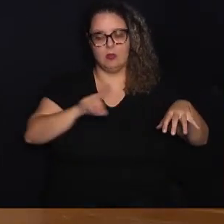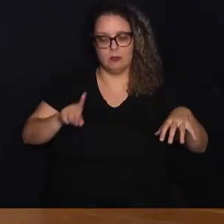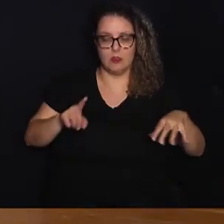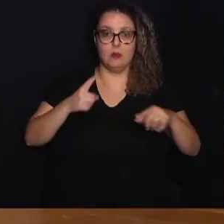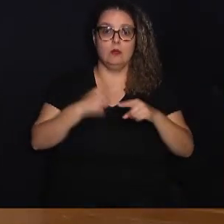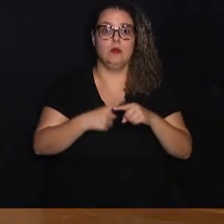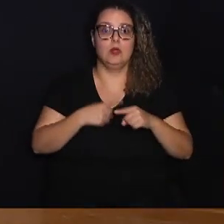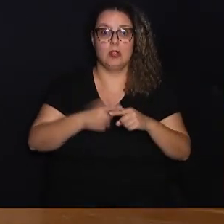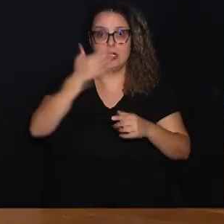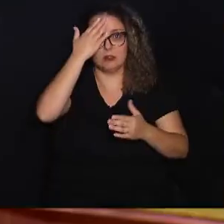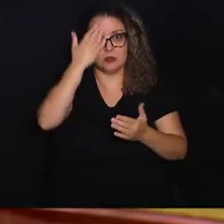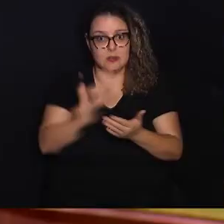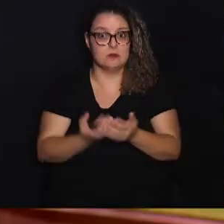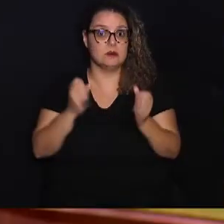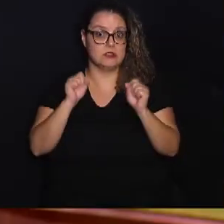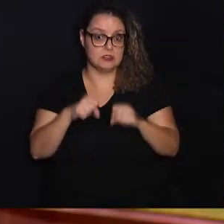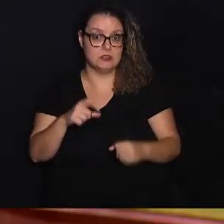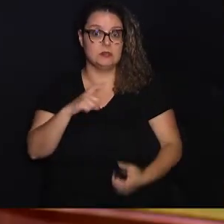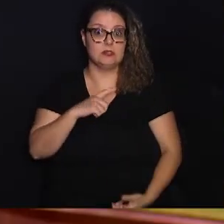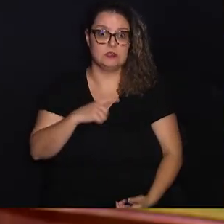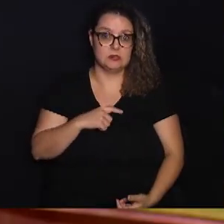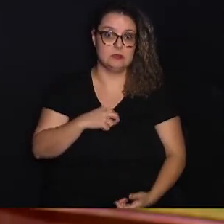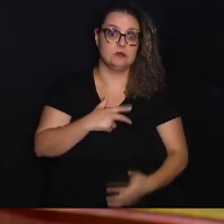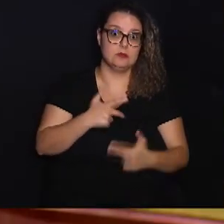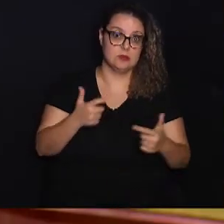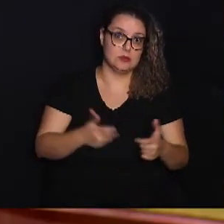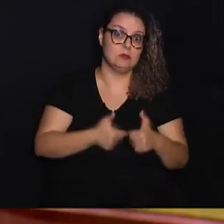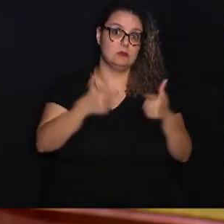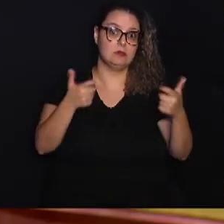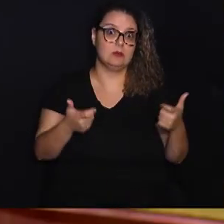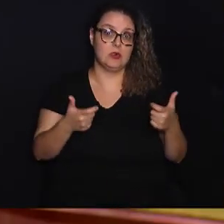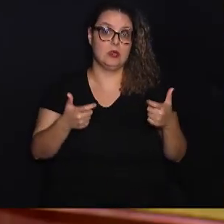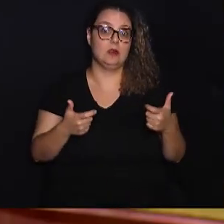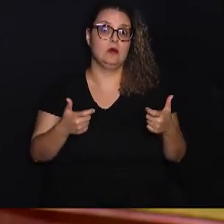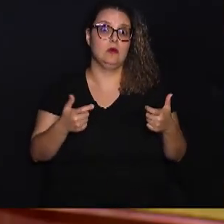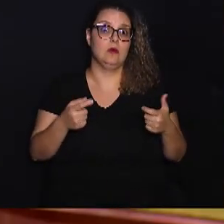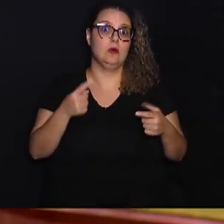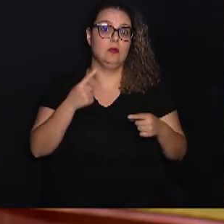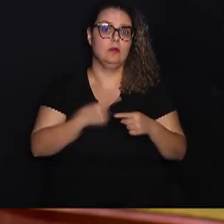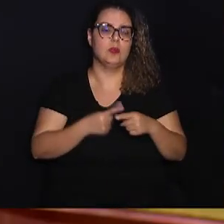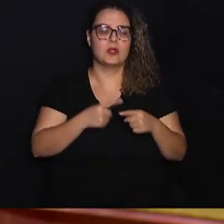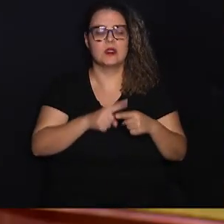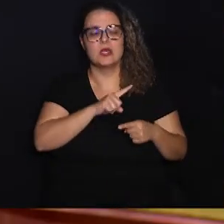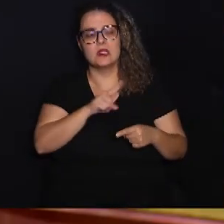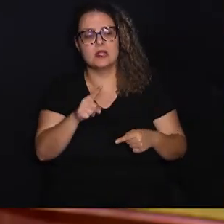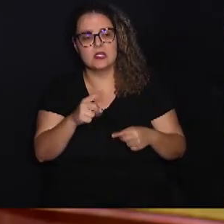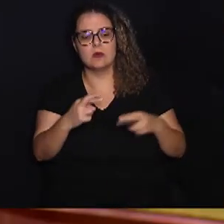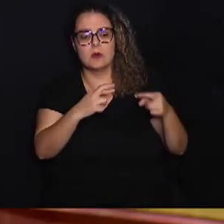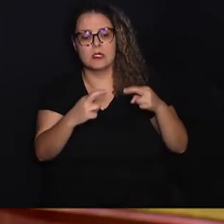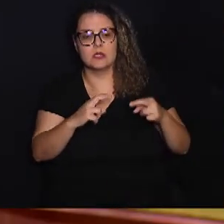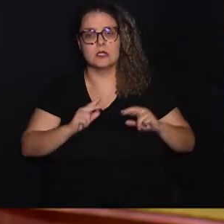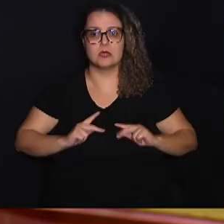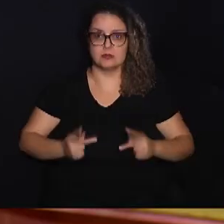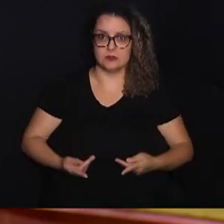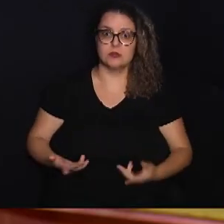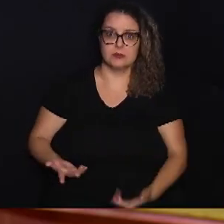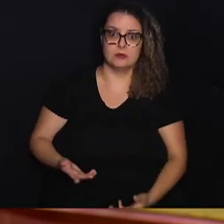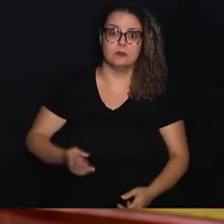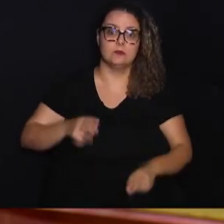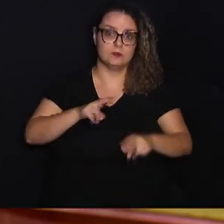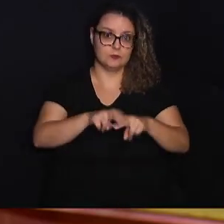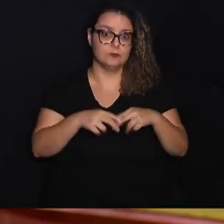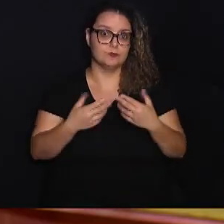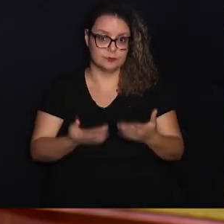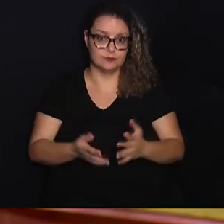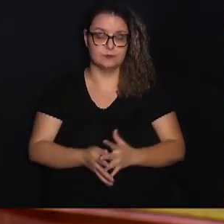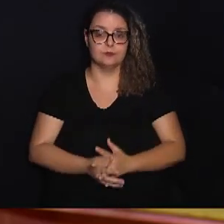que sim, nós temos algo maior, mas por que não considerar o homem? E aí por isso então que ele